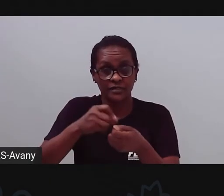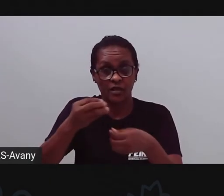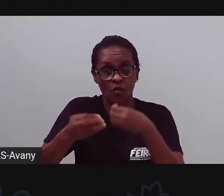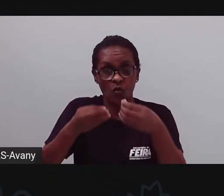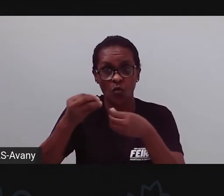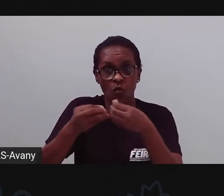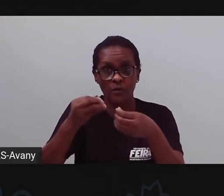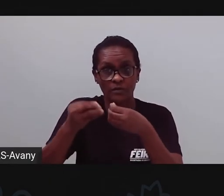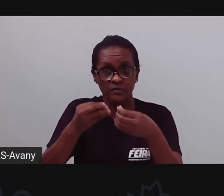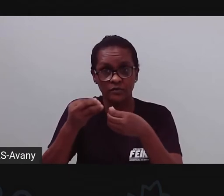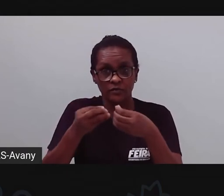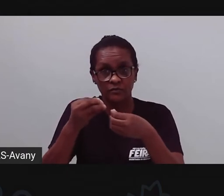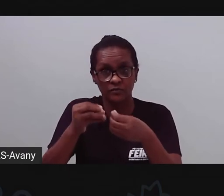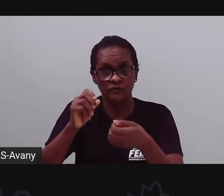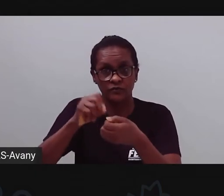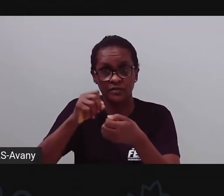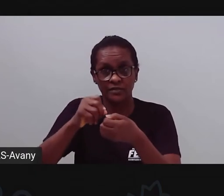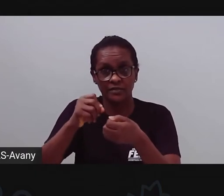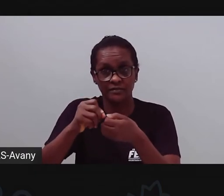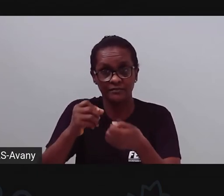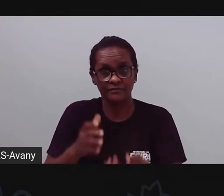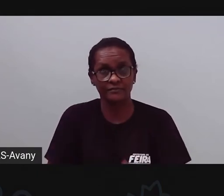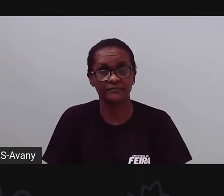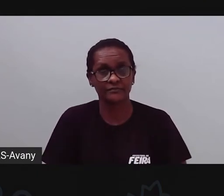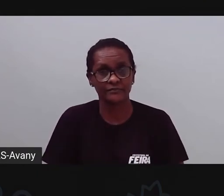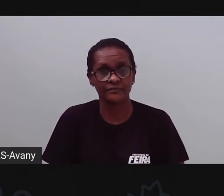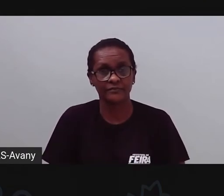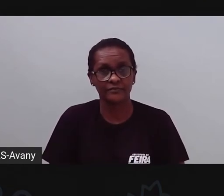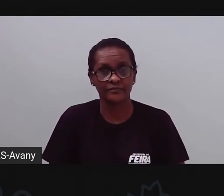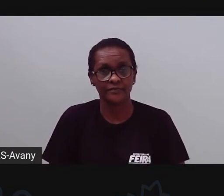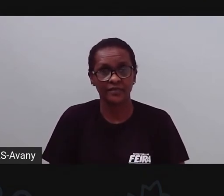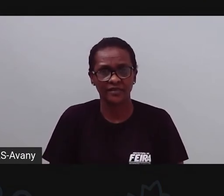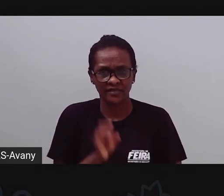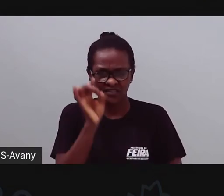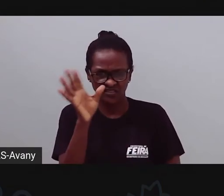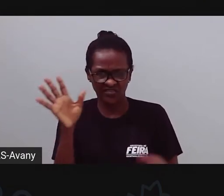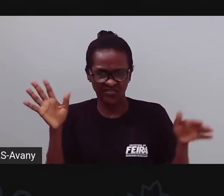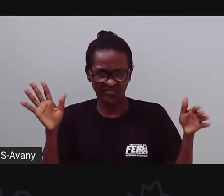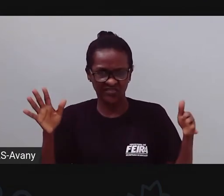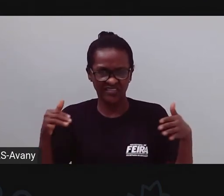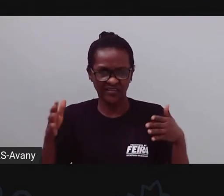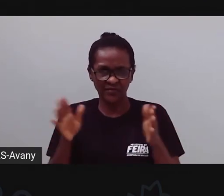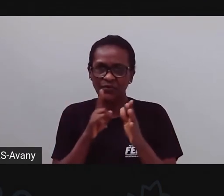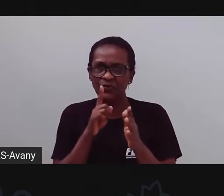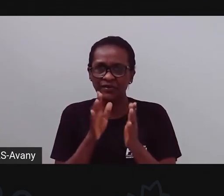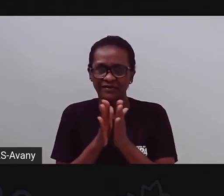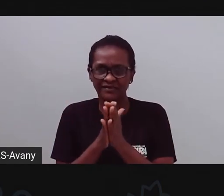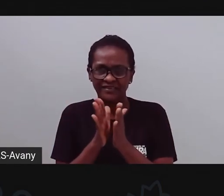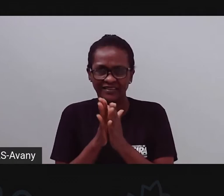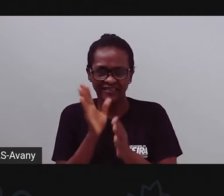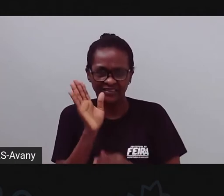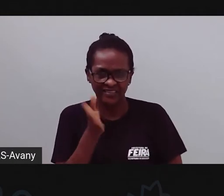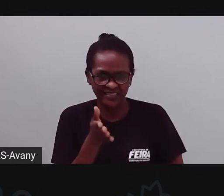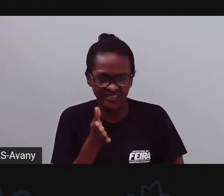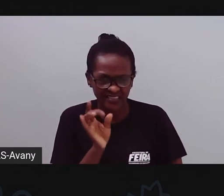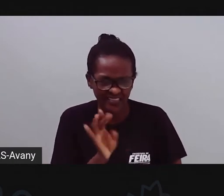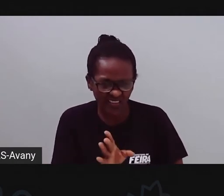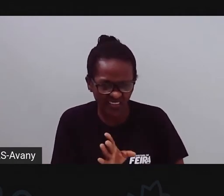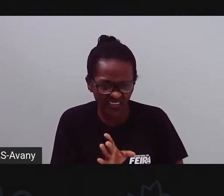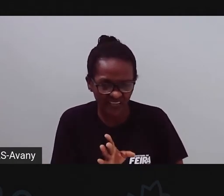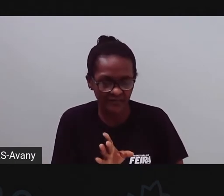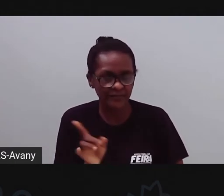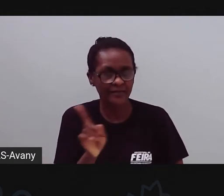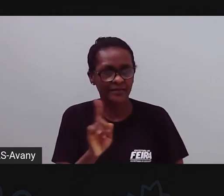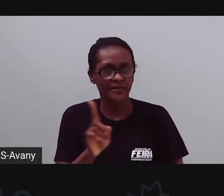estrutura de diversos convites né Porque será que só existe convite de aniversário né Tem vários tipos de É